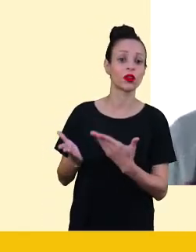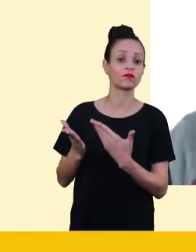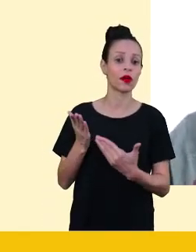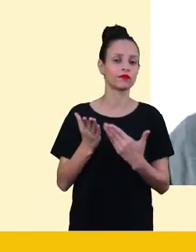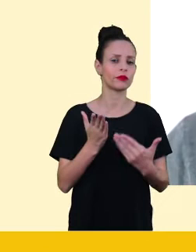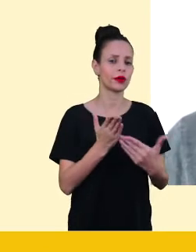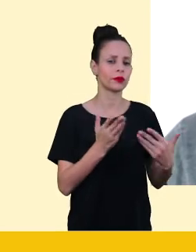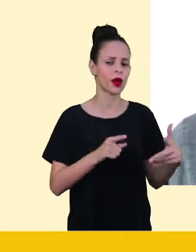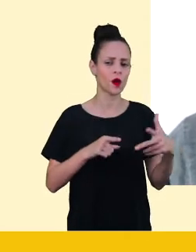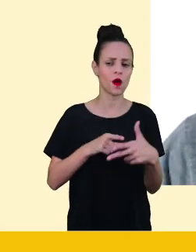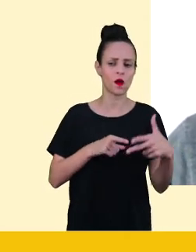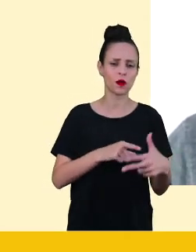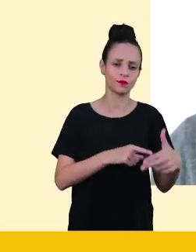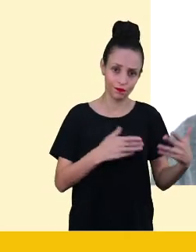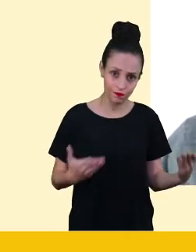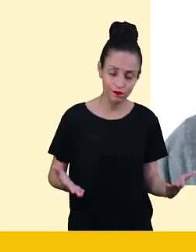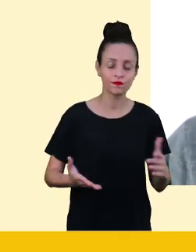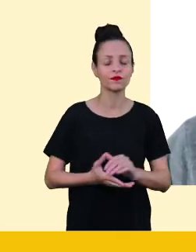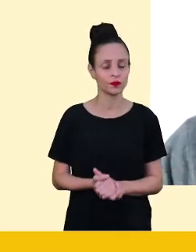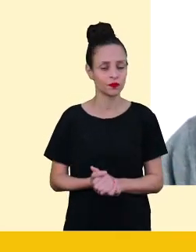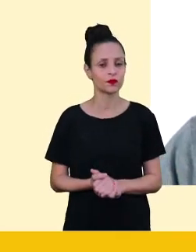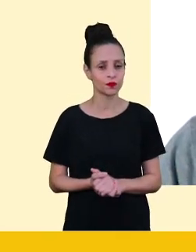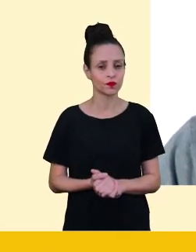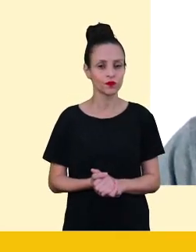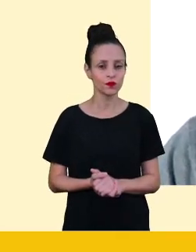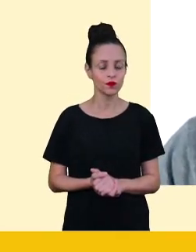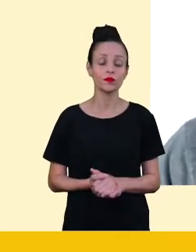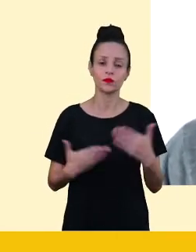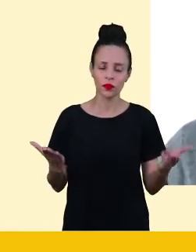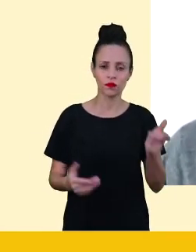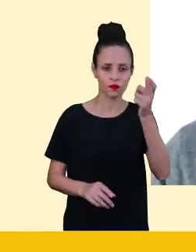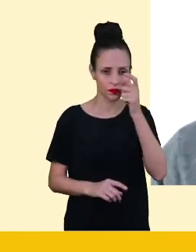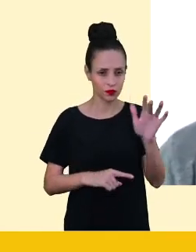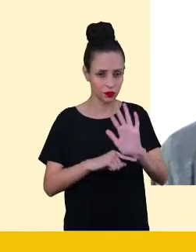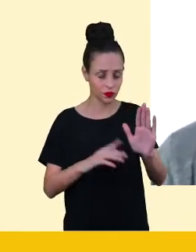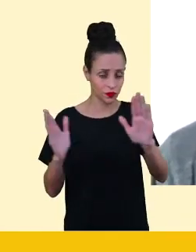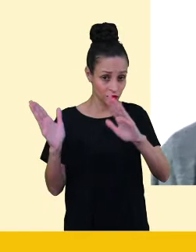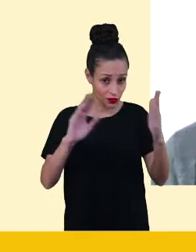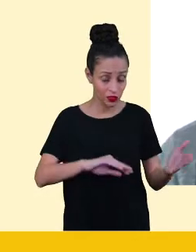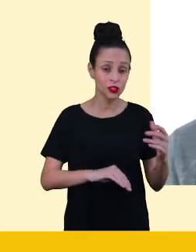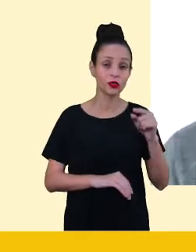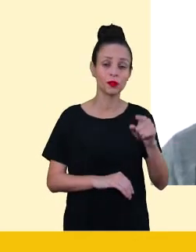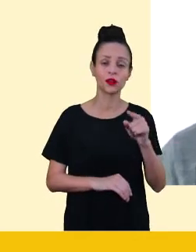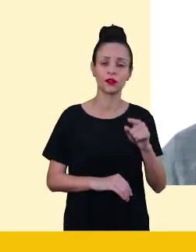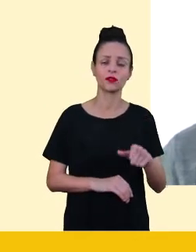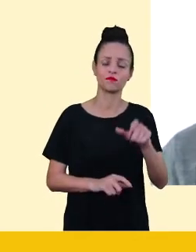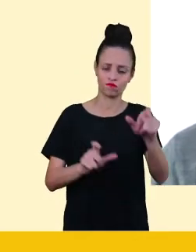E a gente, assim, voltando com aquele filme, né, foi implantado os guardas, né? Aí